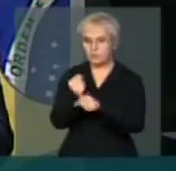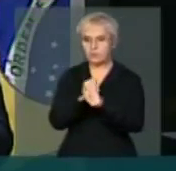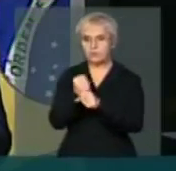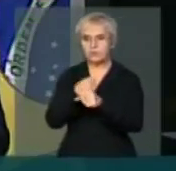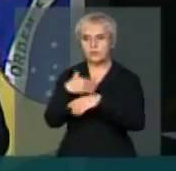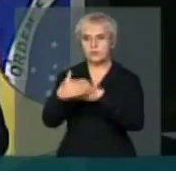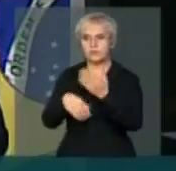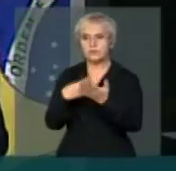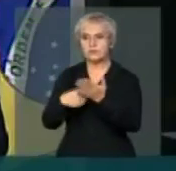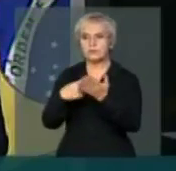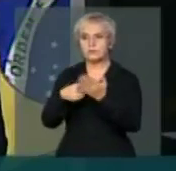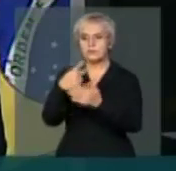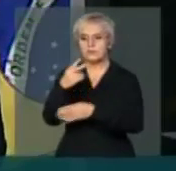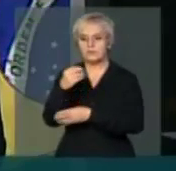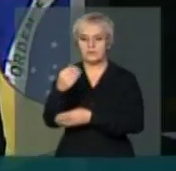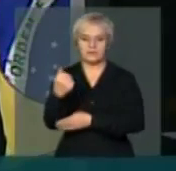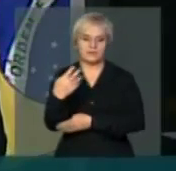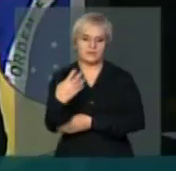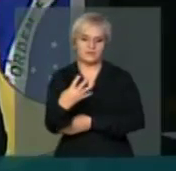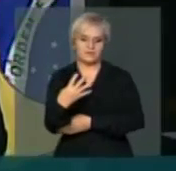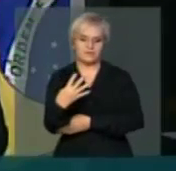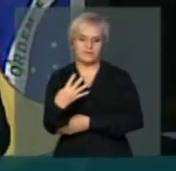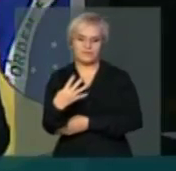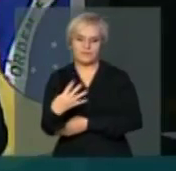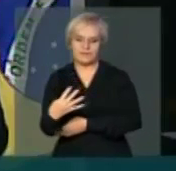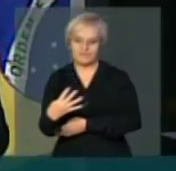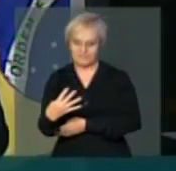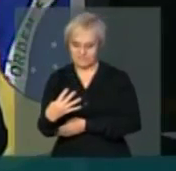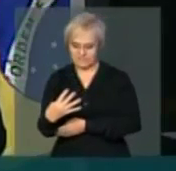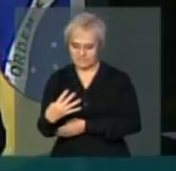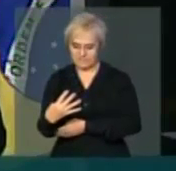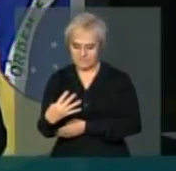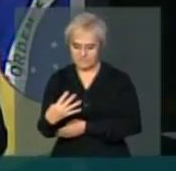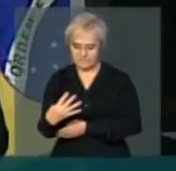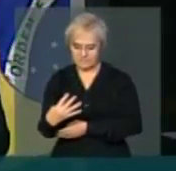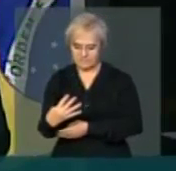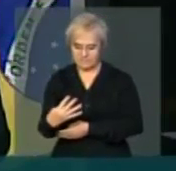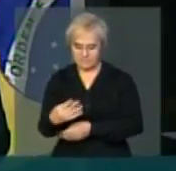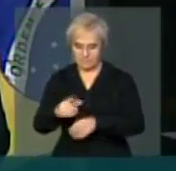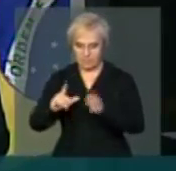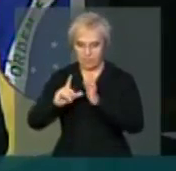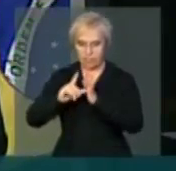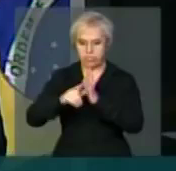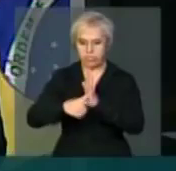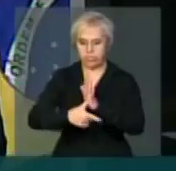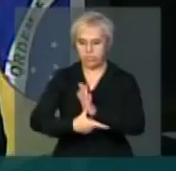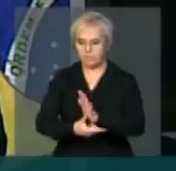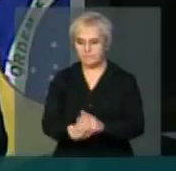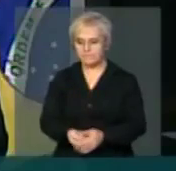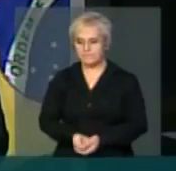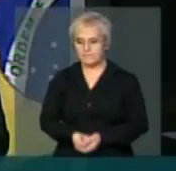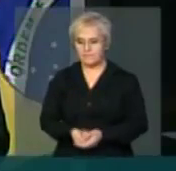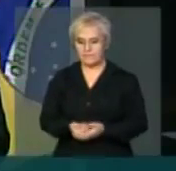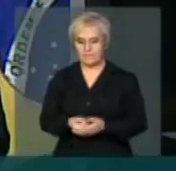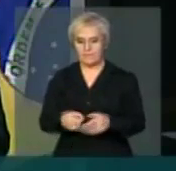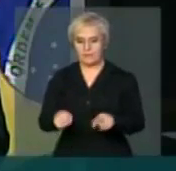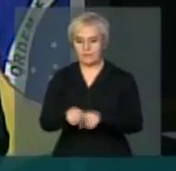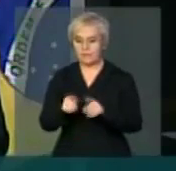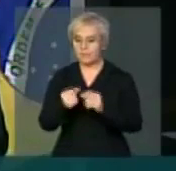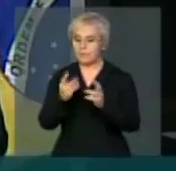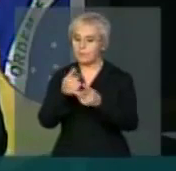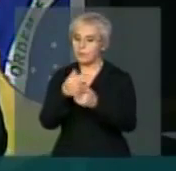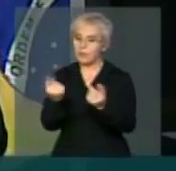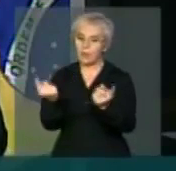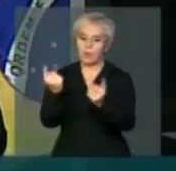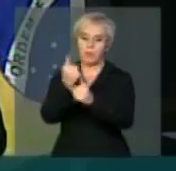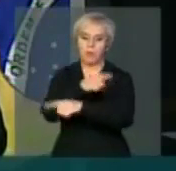na campanha de 2014, uma visão diferente se impôs ao governismo, tardiamente. Nesse campo, outras contradições tornam